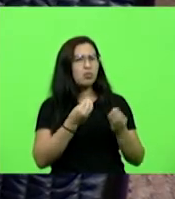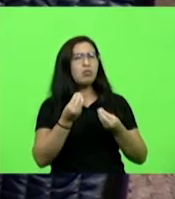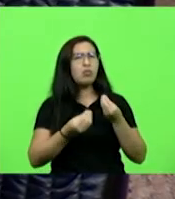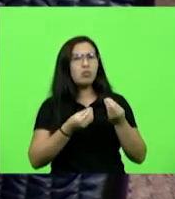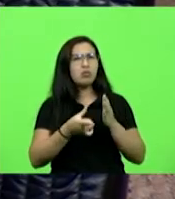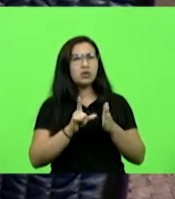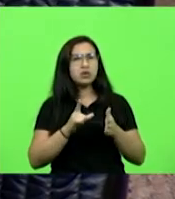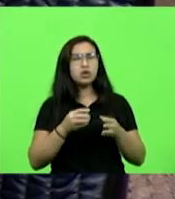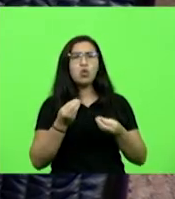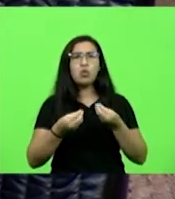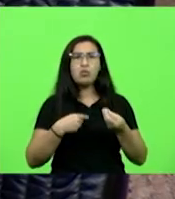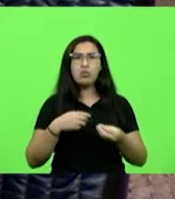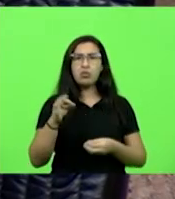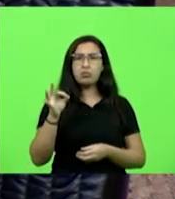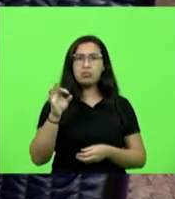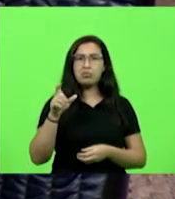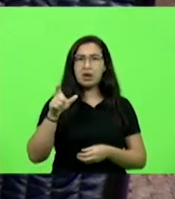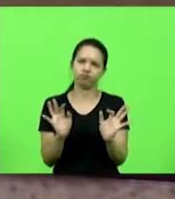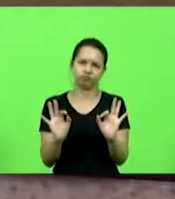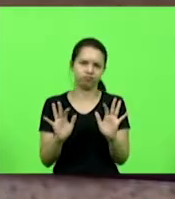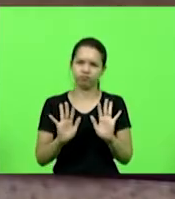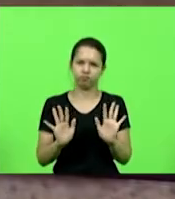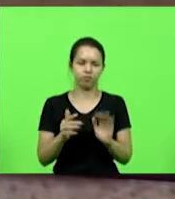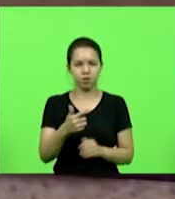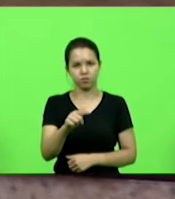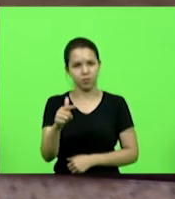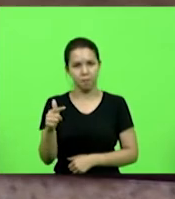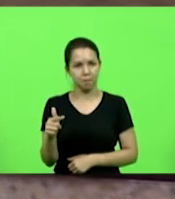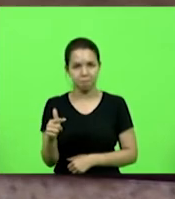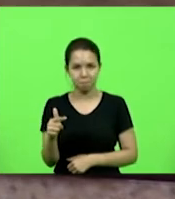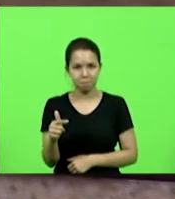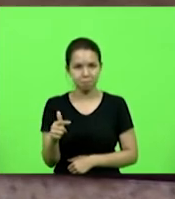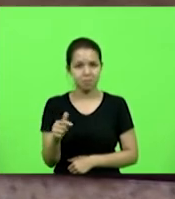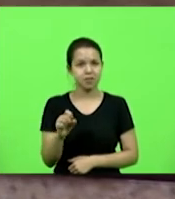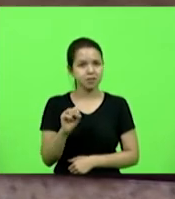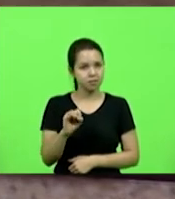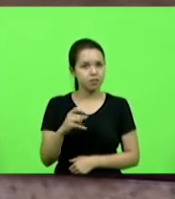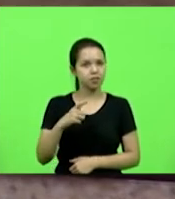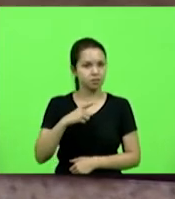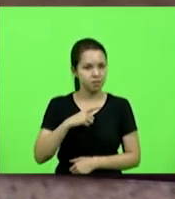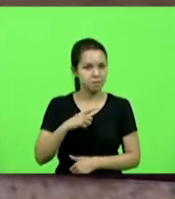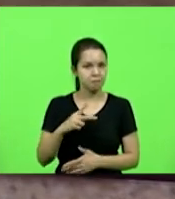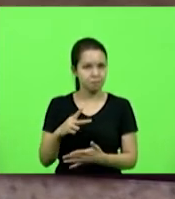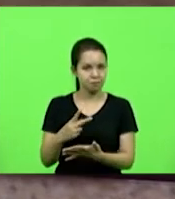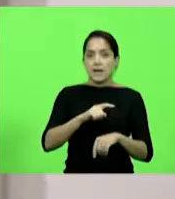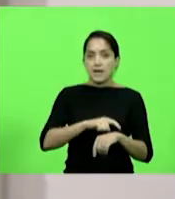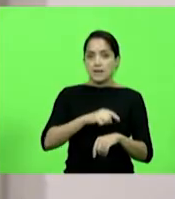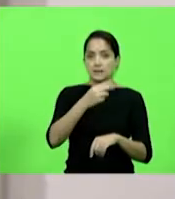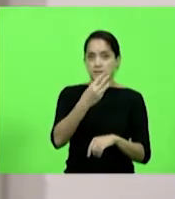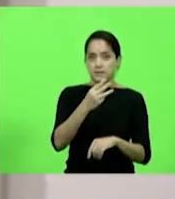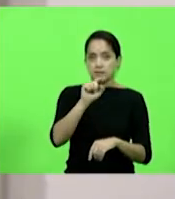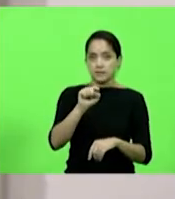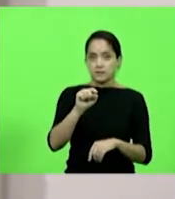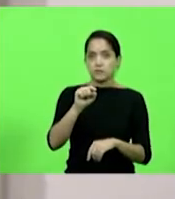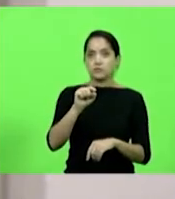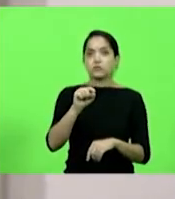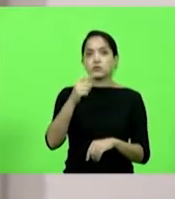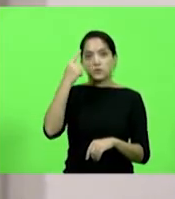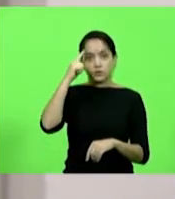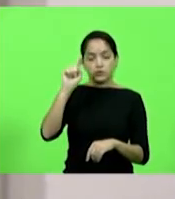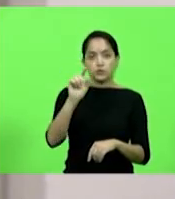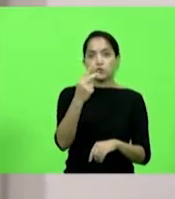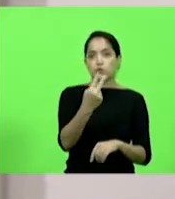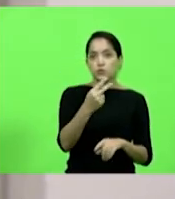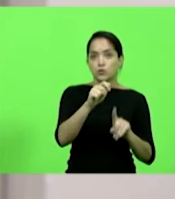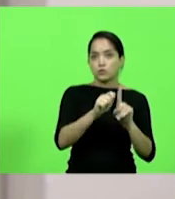três desses colegiados a hora de definir a divisão das vagas é preciso levar em consideração o